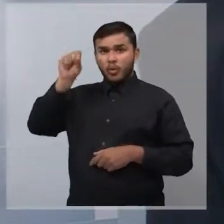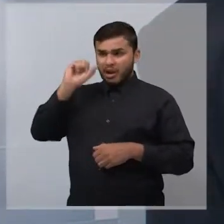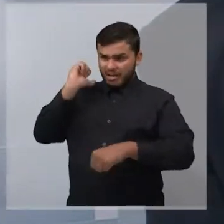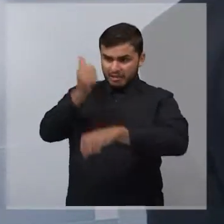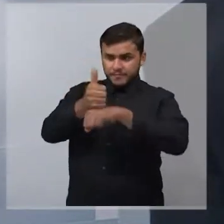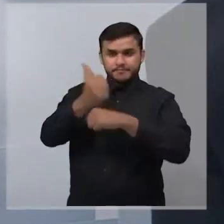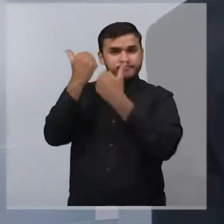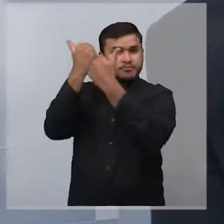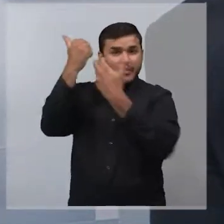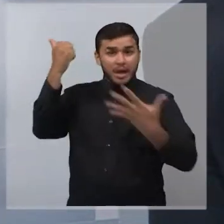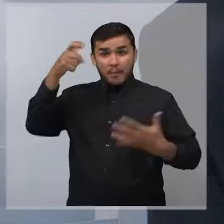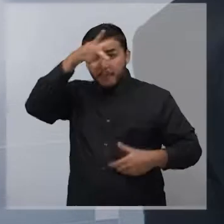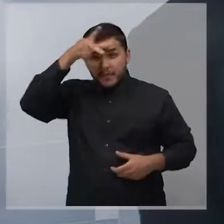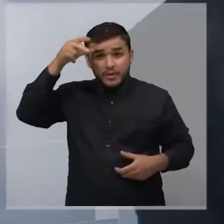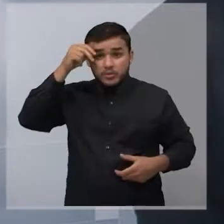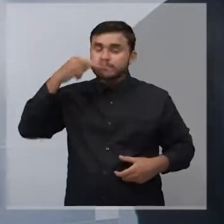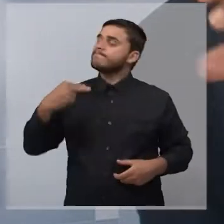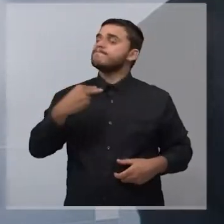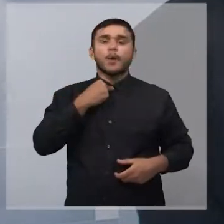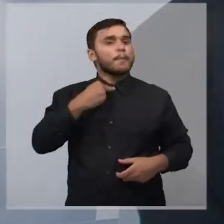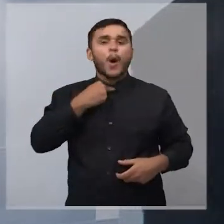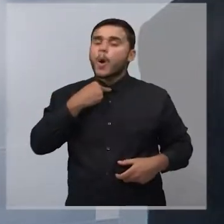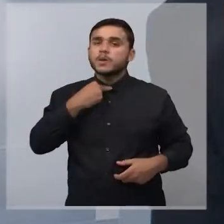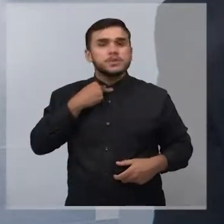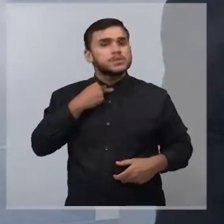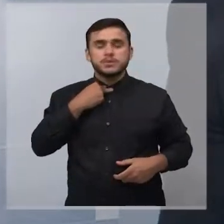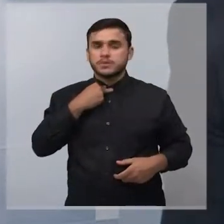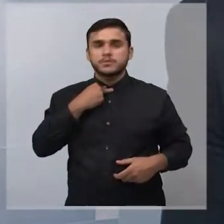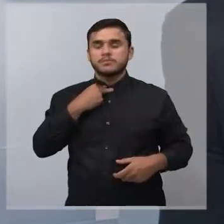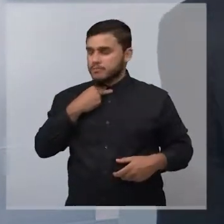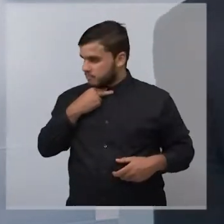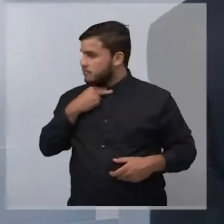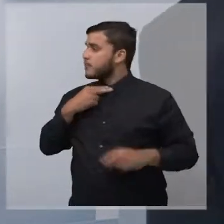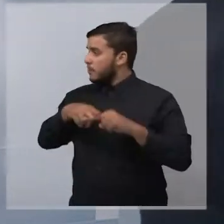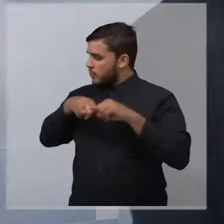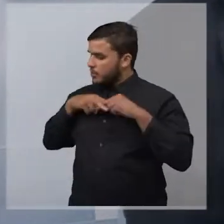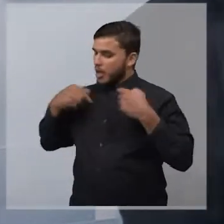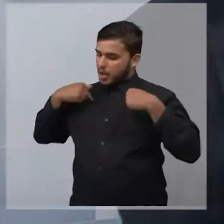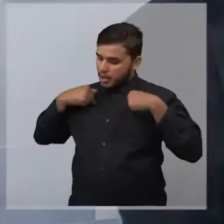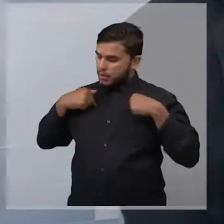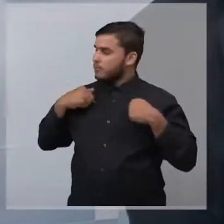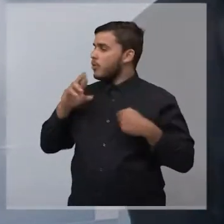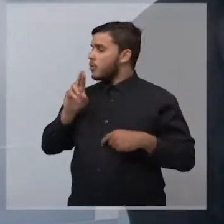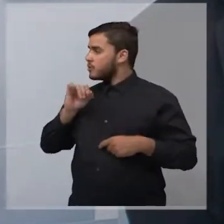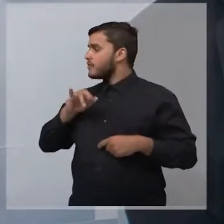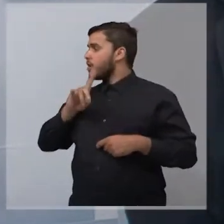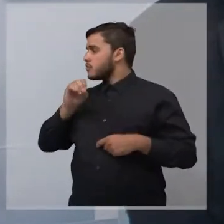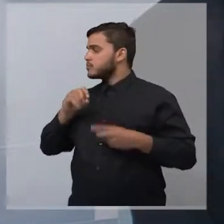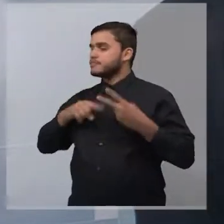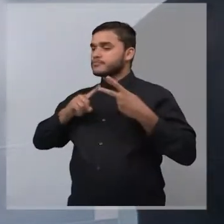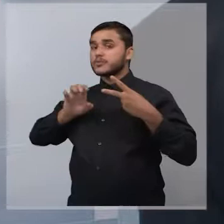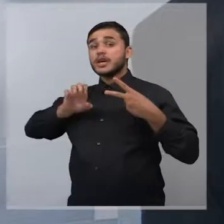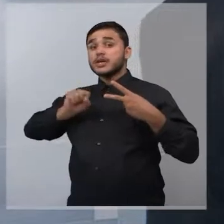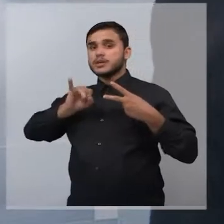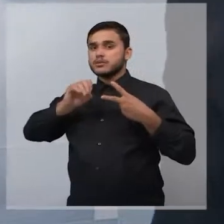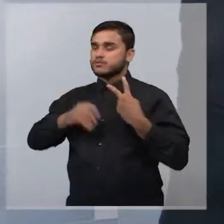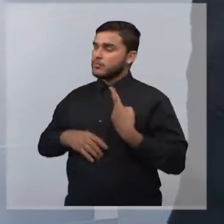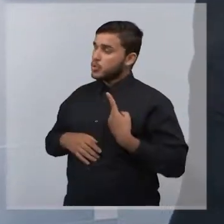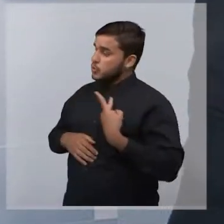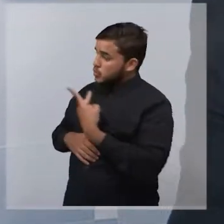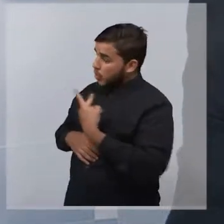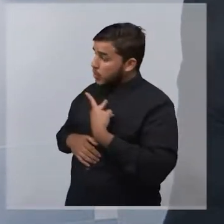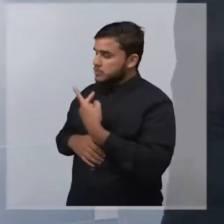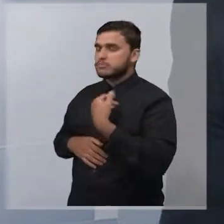para a Câmara Legislativa um arcabouço institucional que vá fazer com que a sociedade